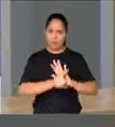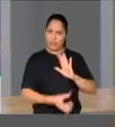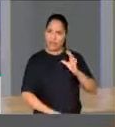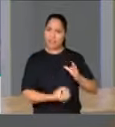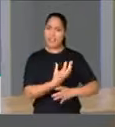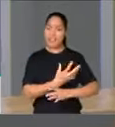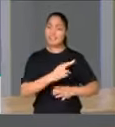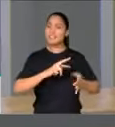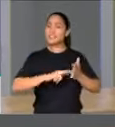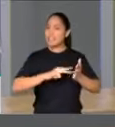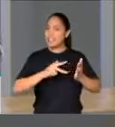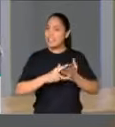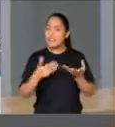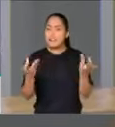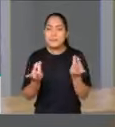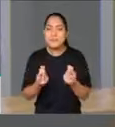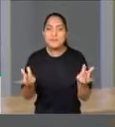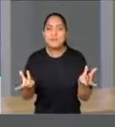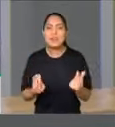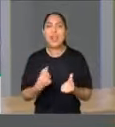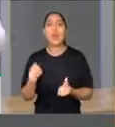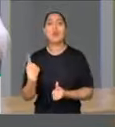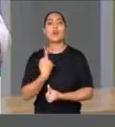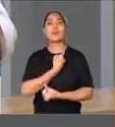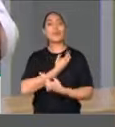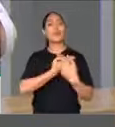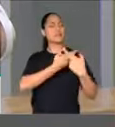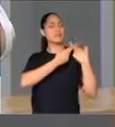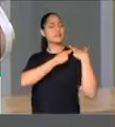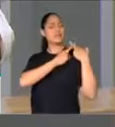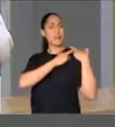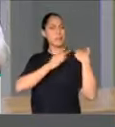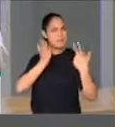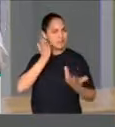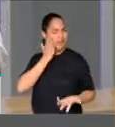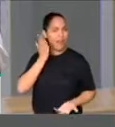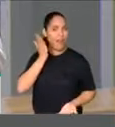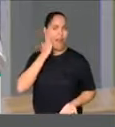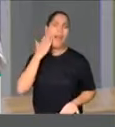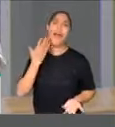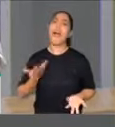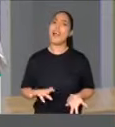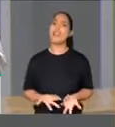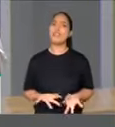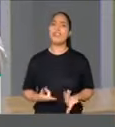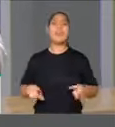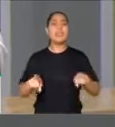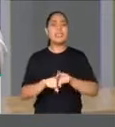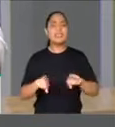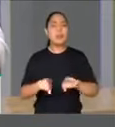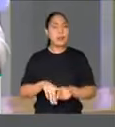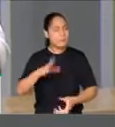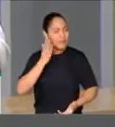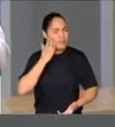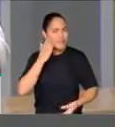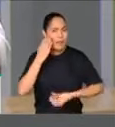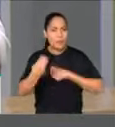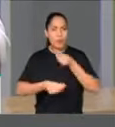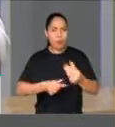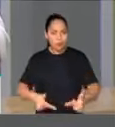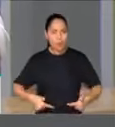gente sabe desta responsabilidade, sabe o que é necessário que seja feito.